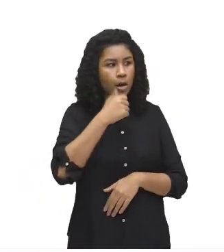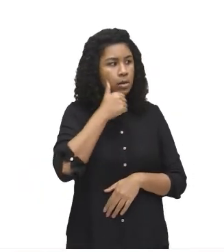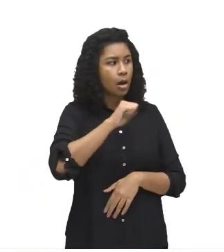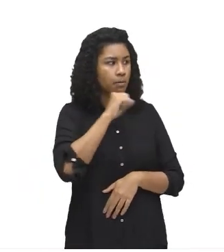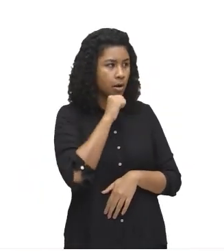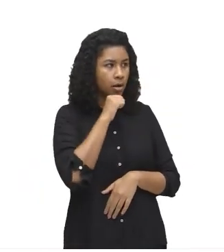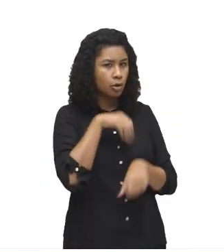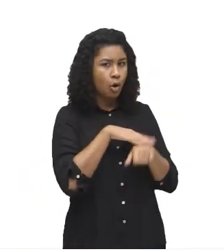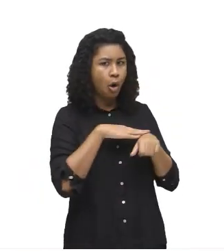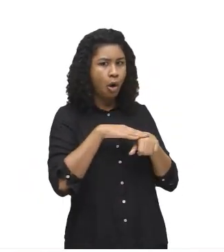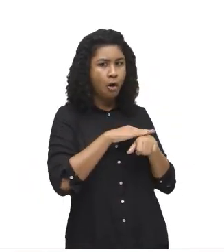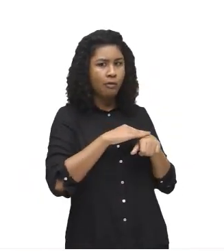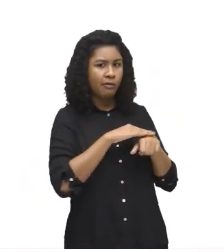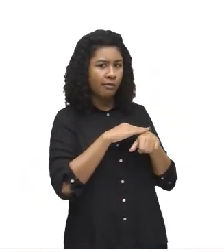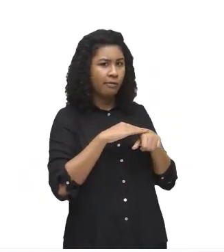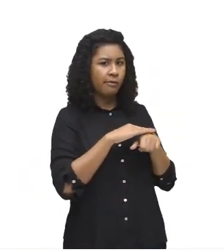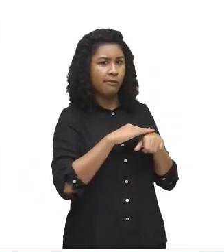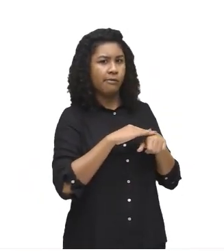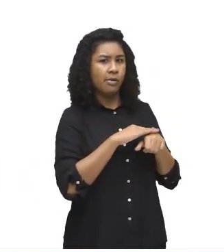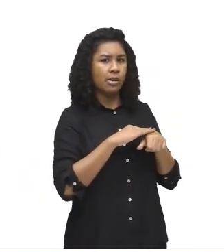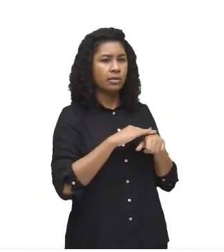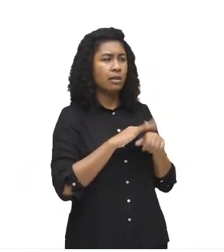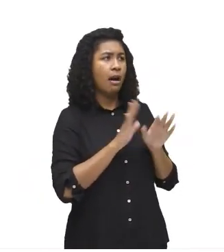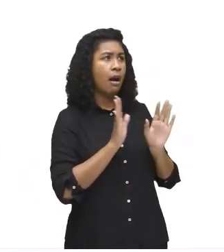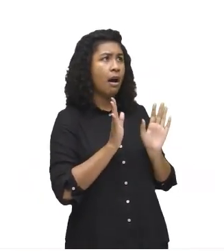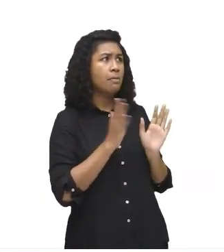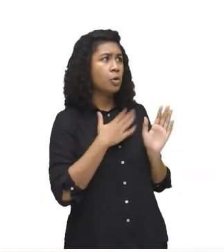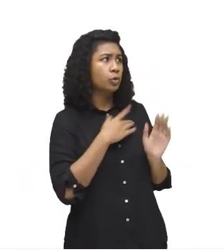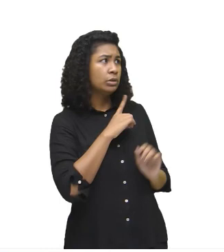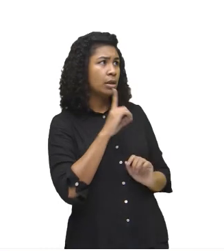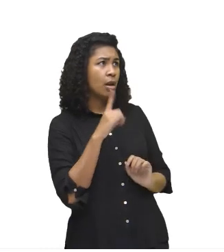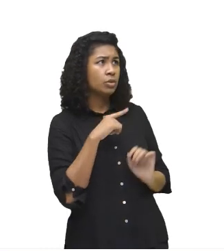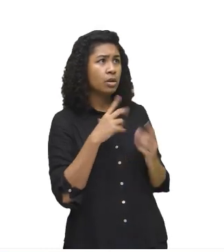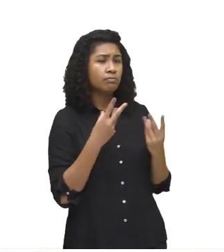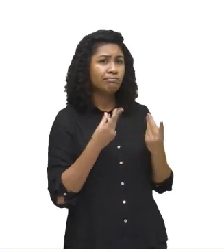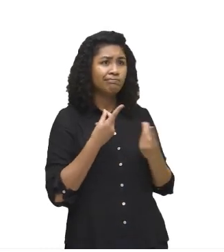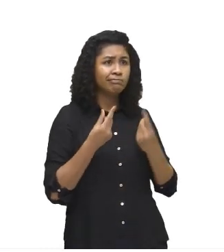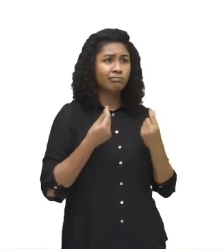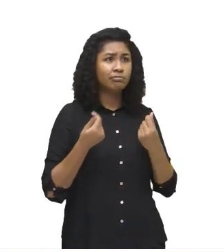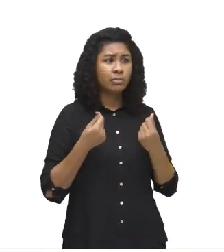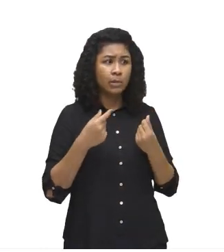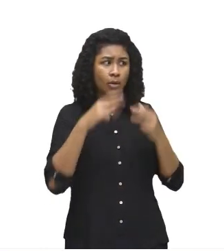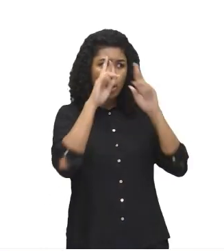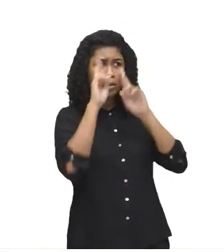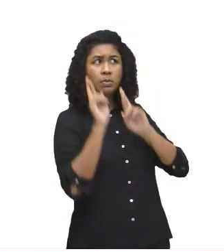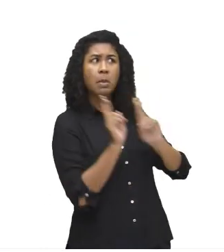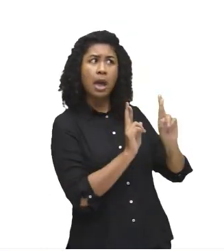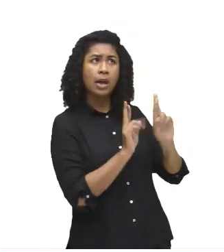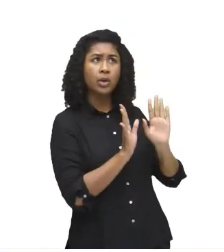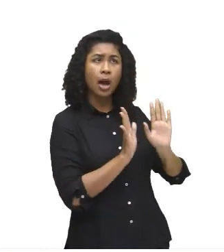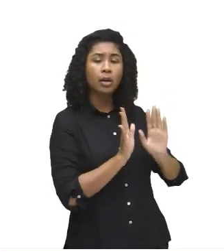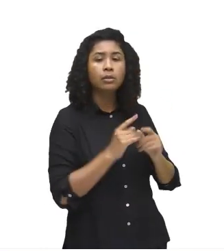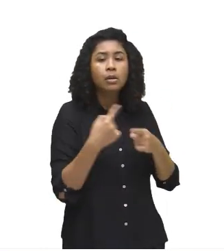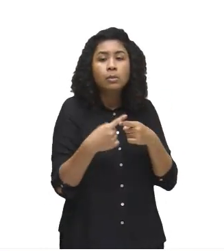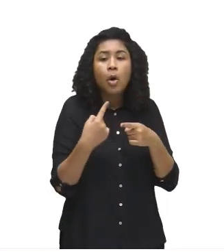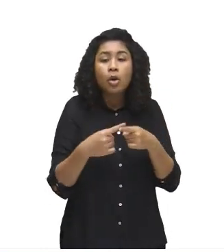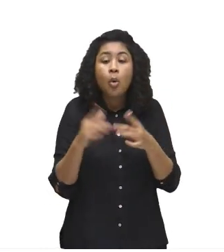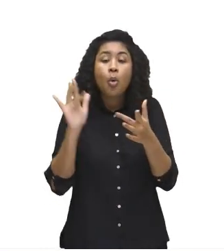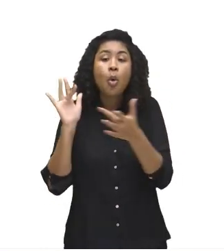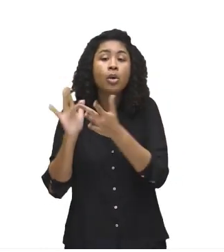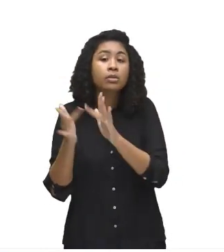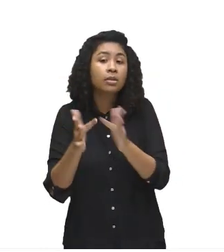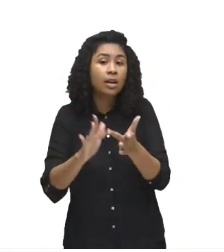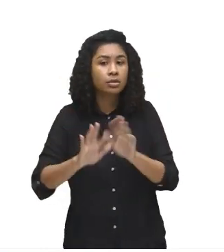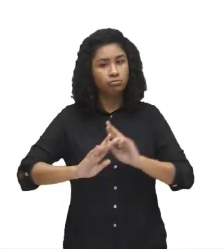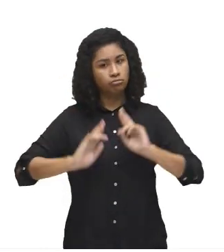Não é. Não é questão ah, meu Deus, existe um espaço muito grande de respeito. É porque o espaço é diferente. Você está na